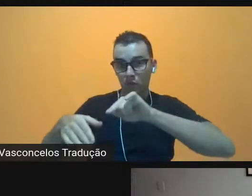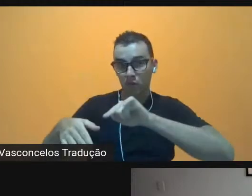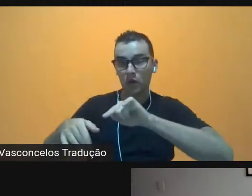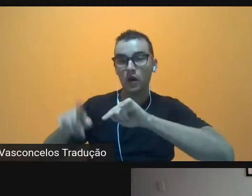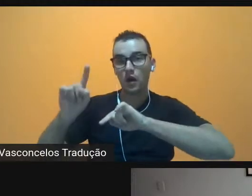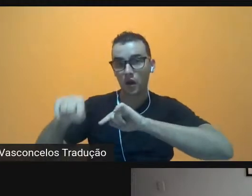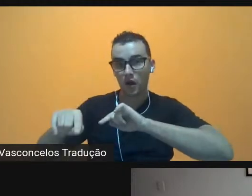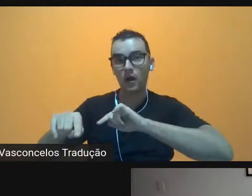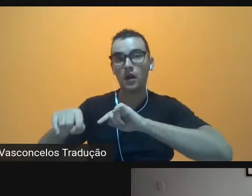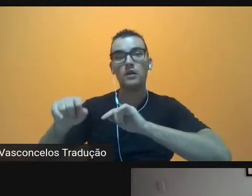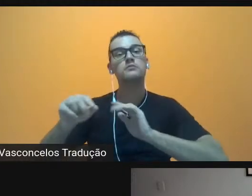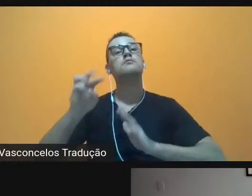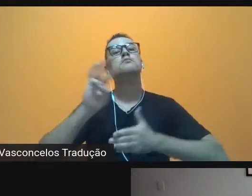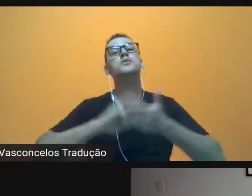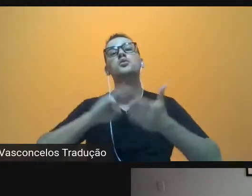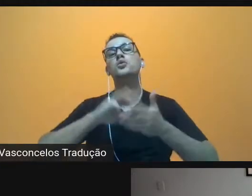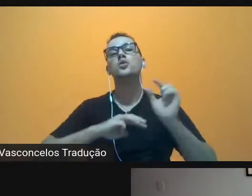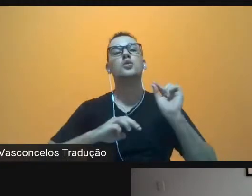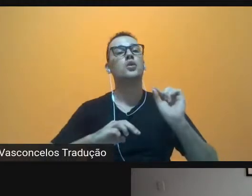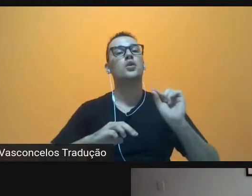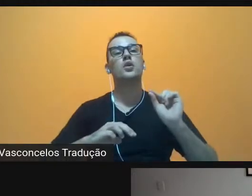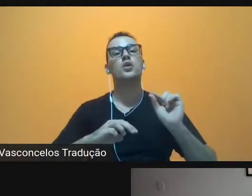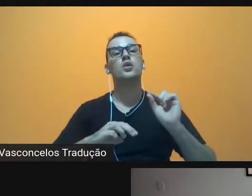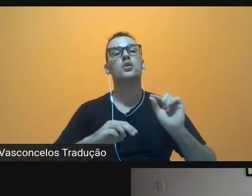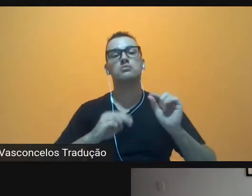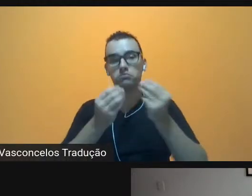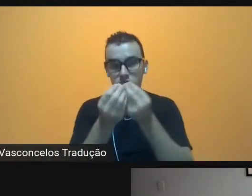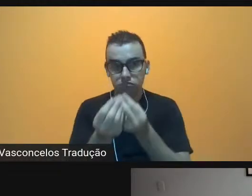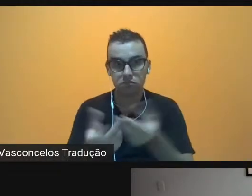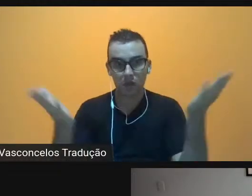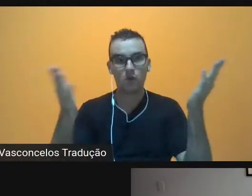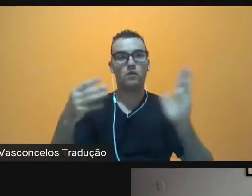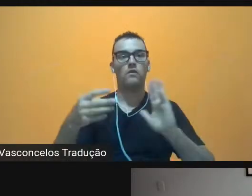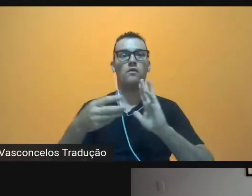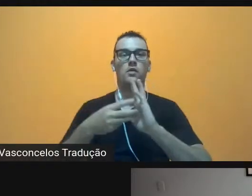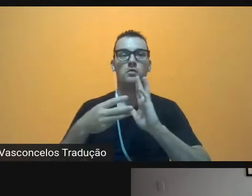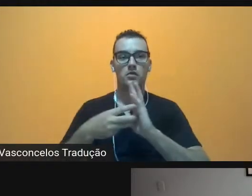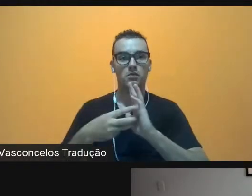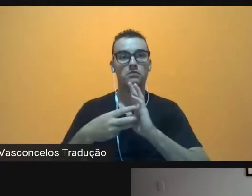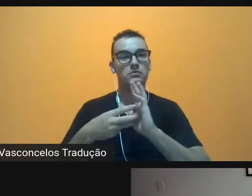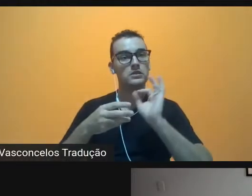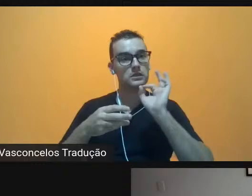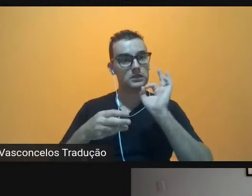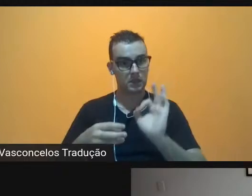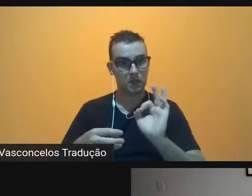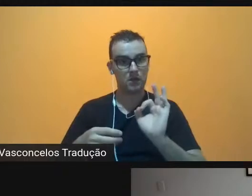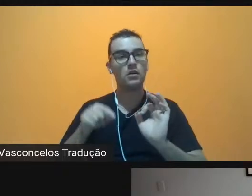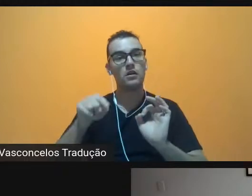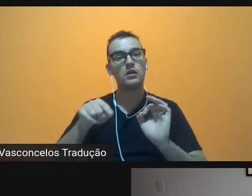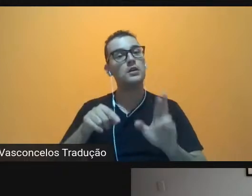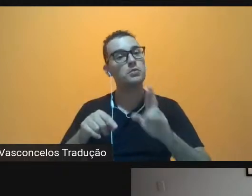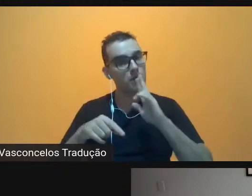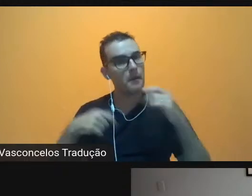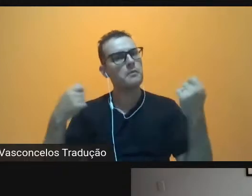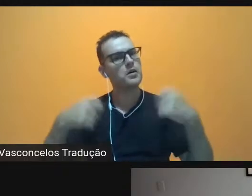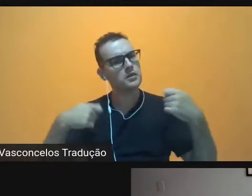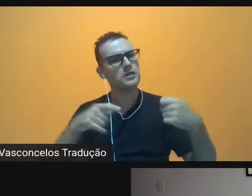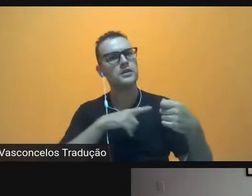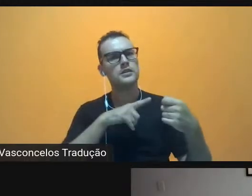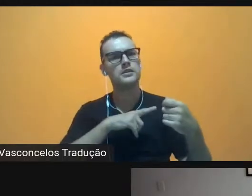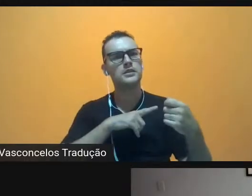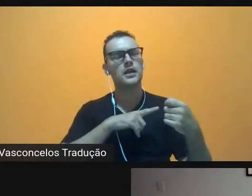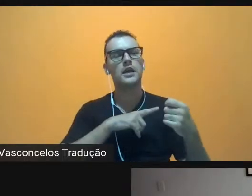você metodologicamente lançou para eles formulários nos quais eles tinham que te responder, havia um tempo